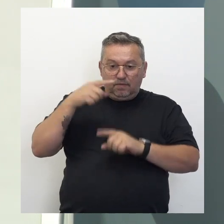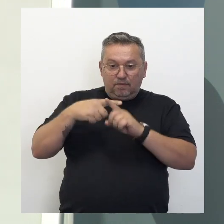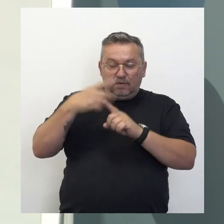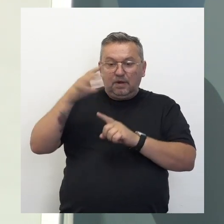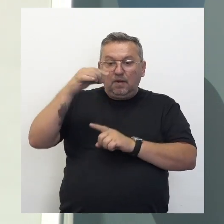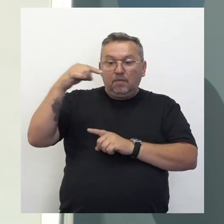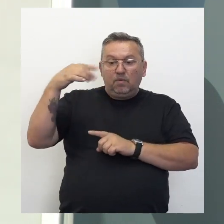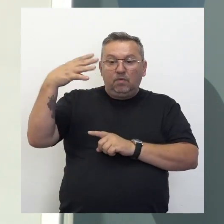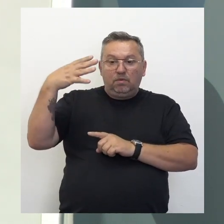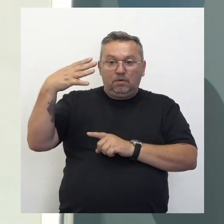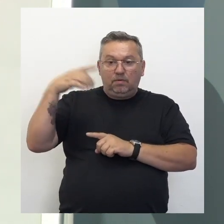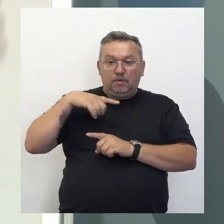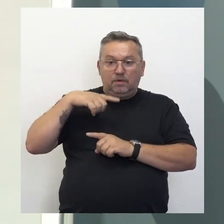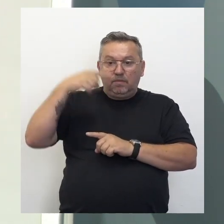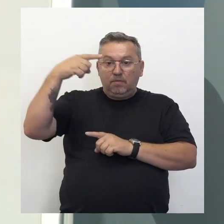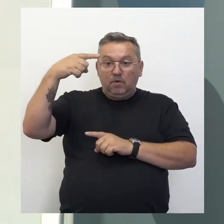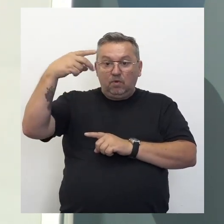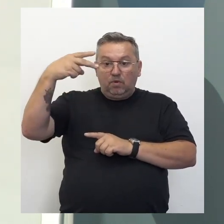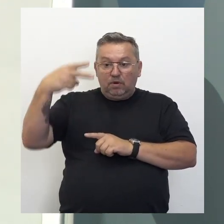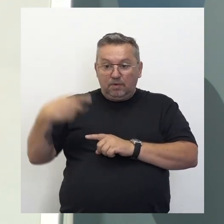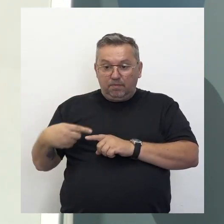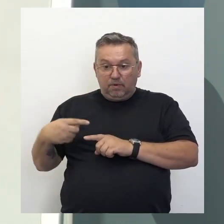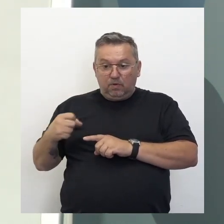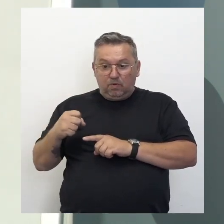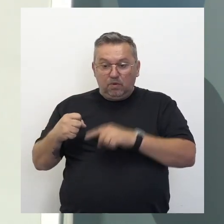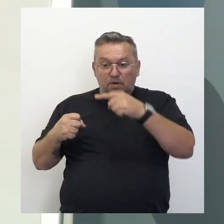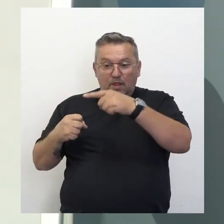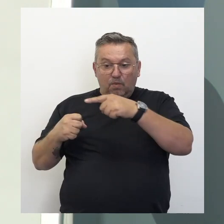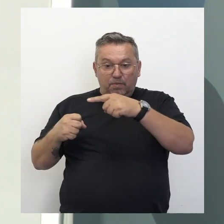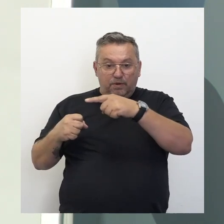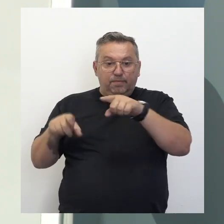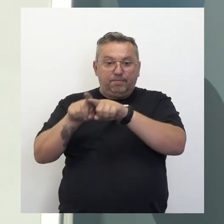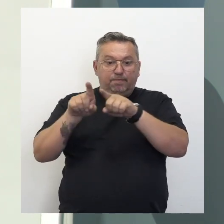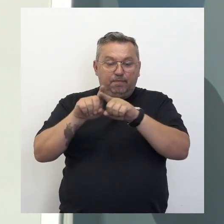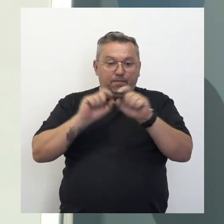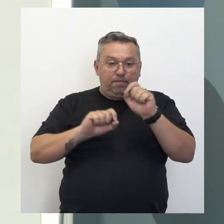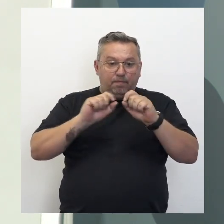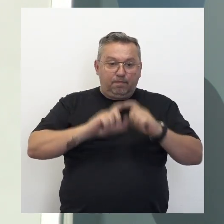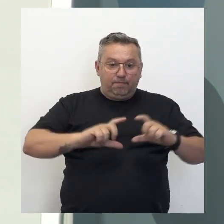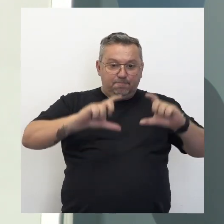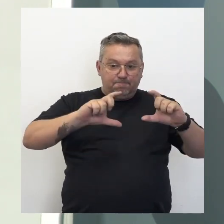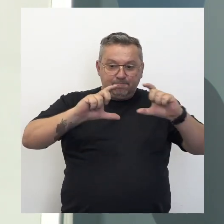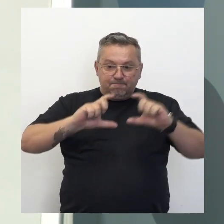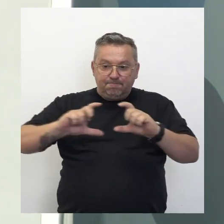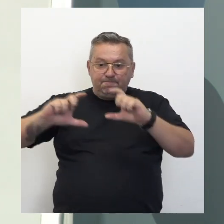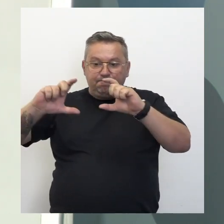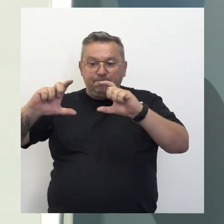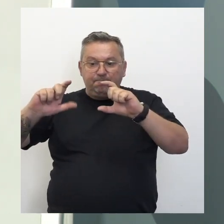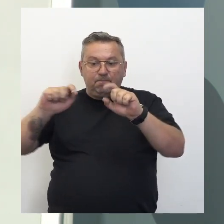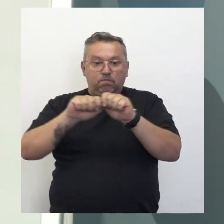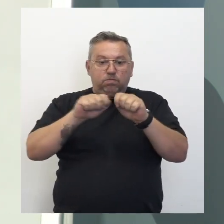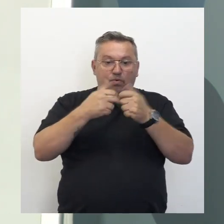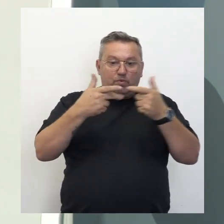menos 4. Ele está entre o menos 2 e o menos 8. Então, a formação do produto e